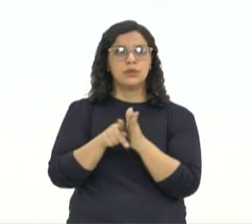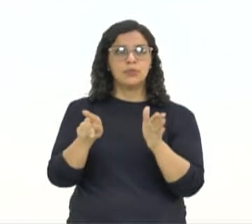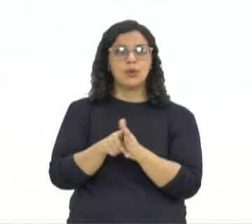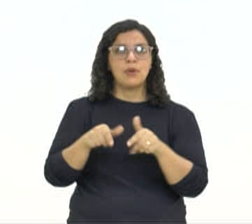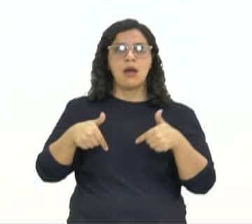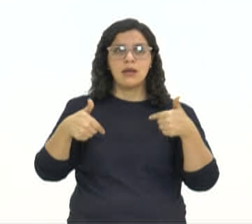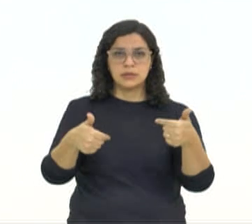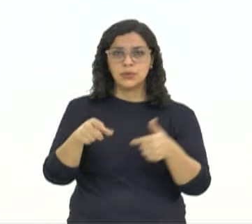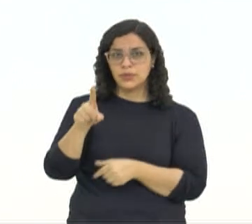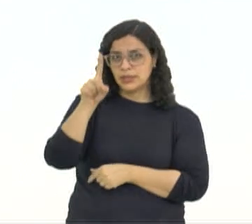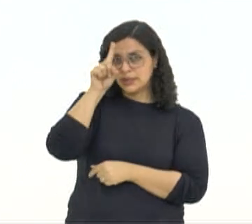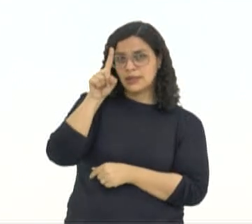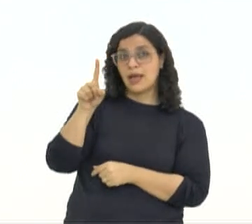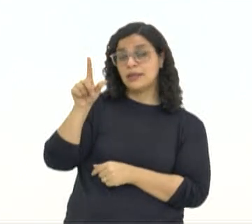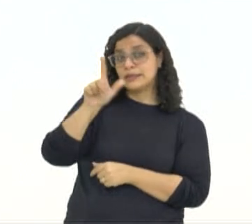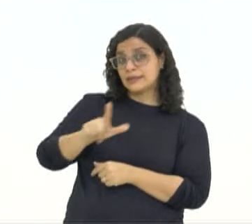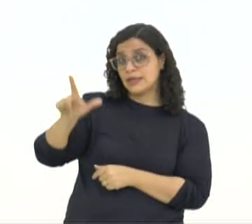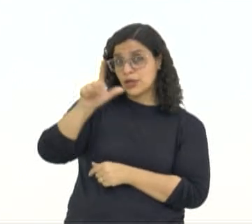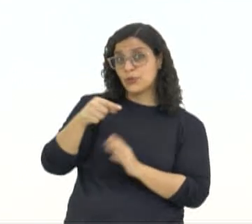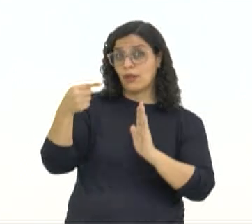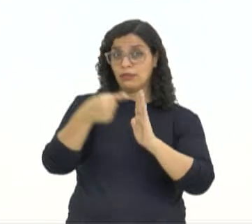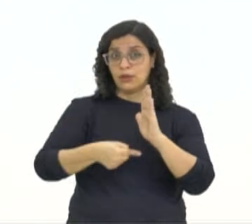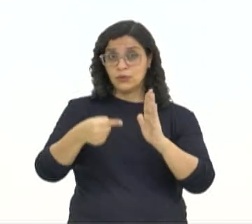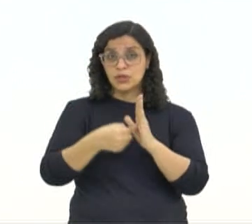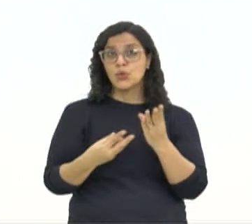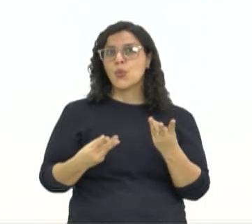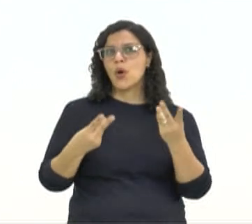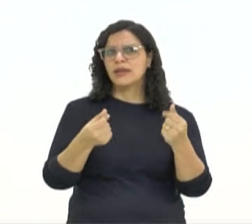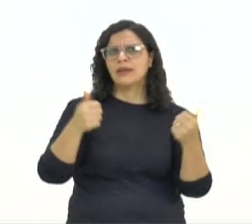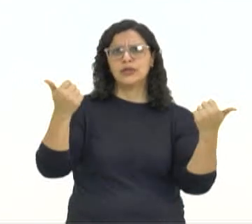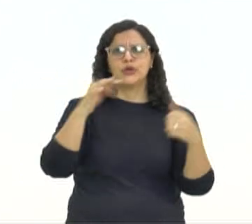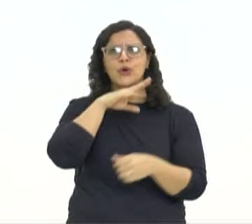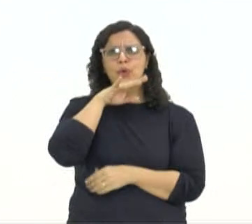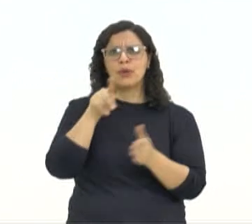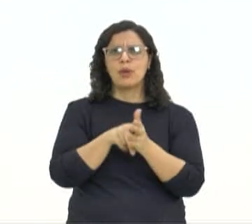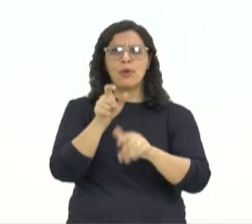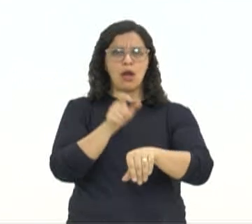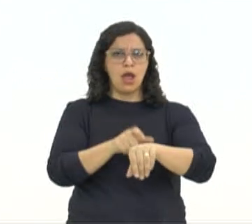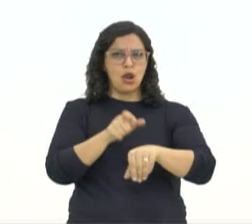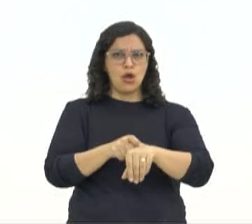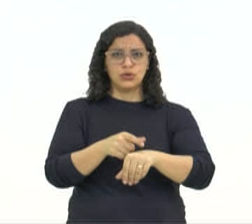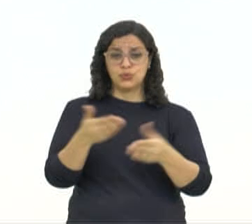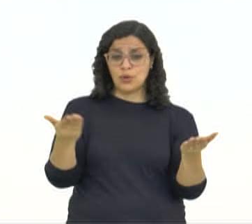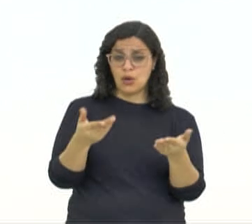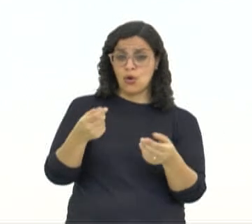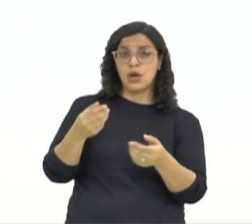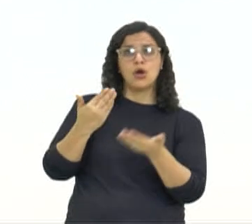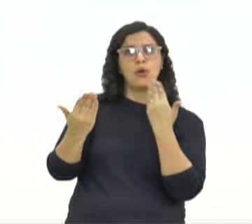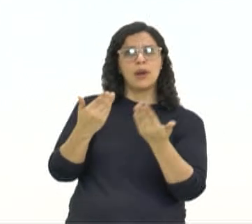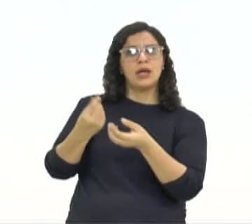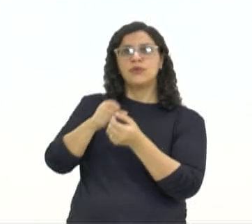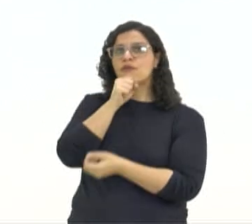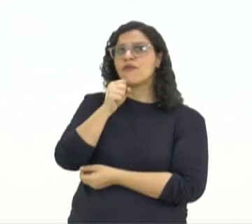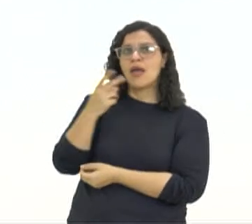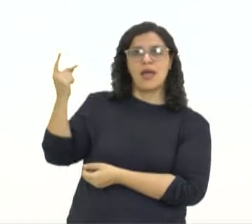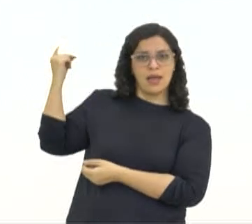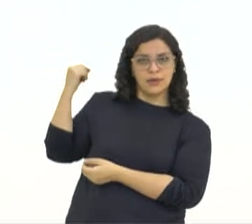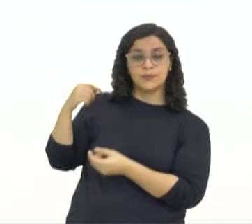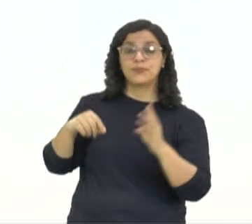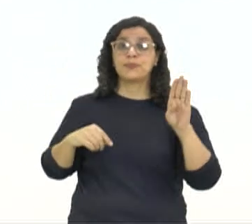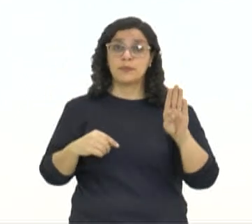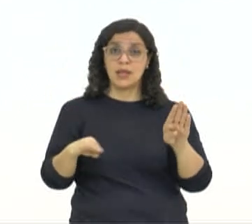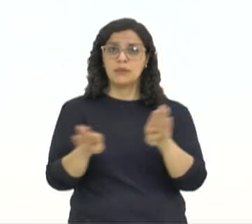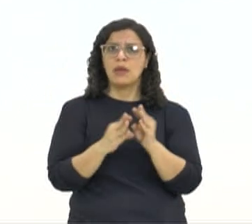cotidianas em criação literária? Letra A, denunciando a má qualidade dos relógios modernos em relação aos antigos. Ou B,